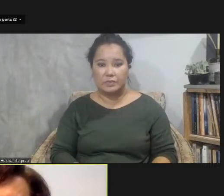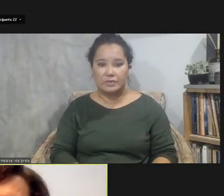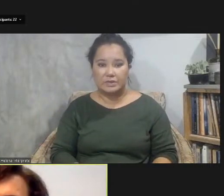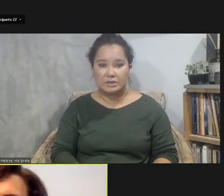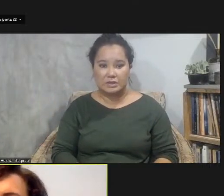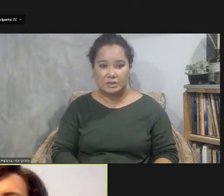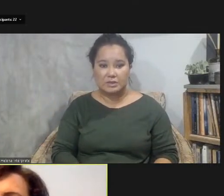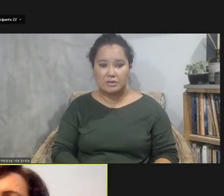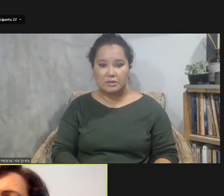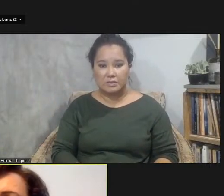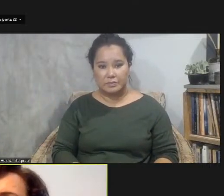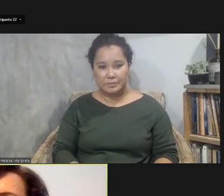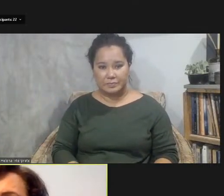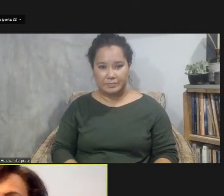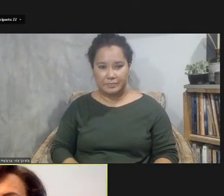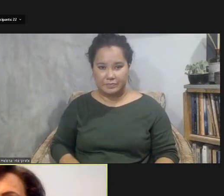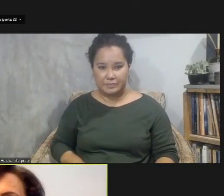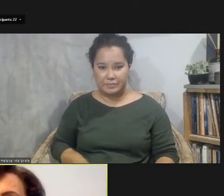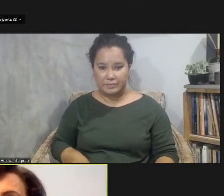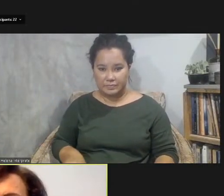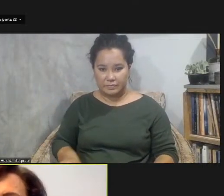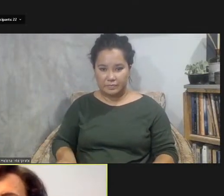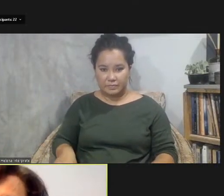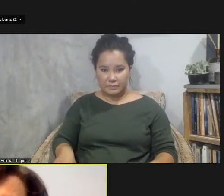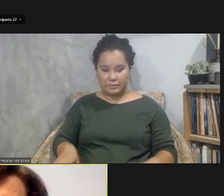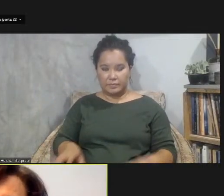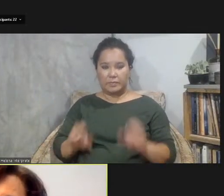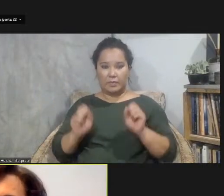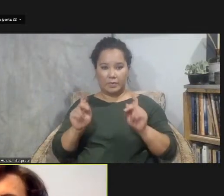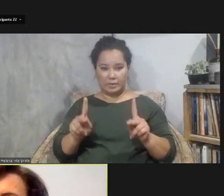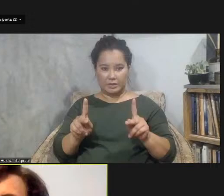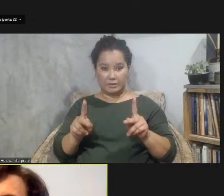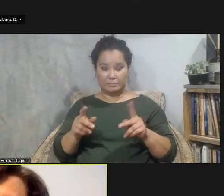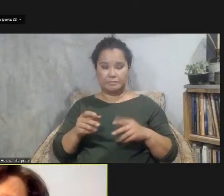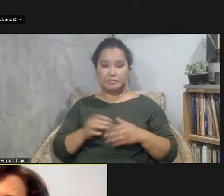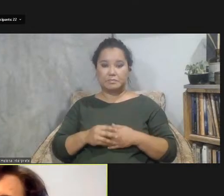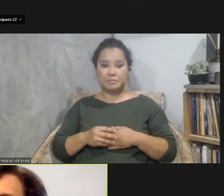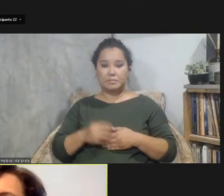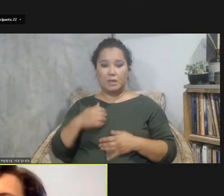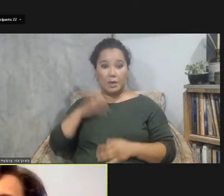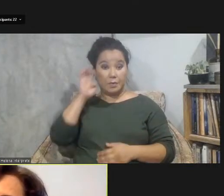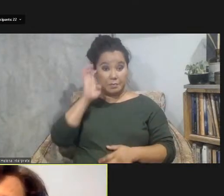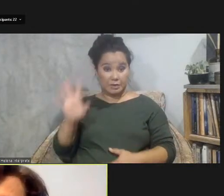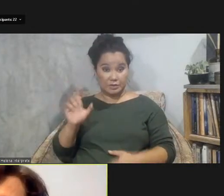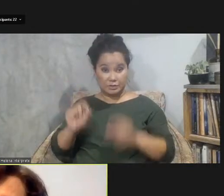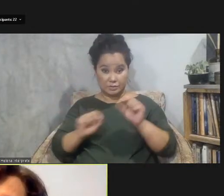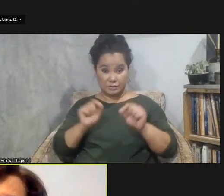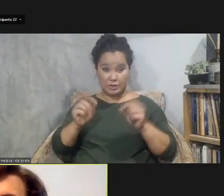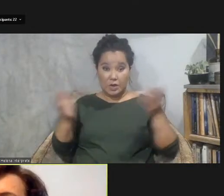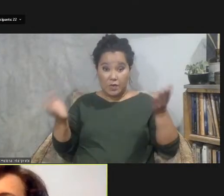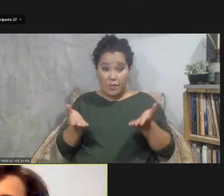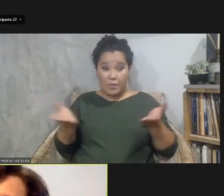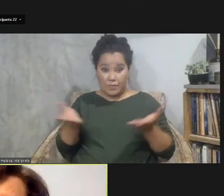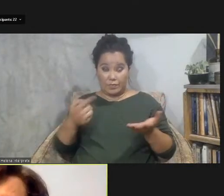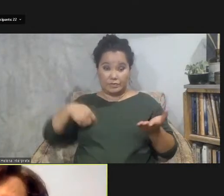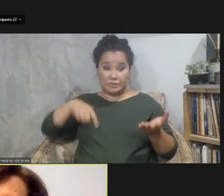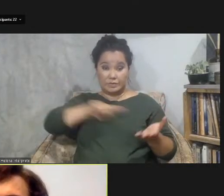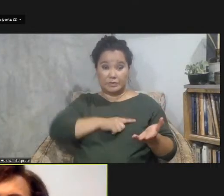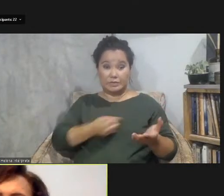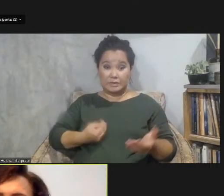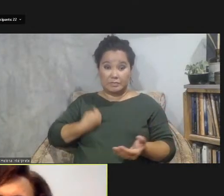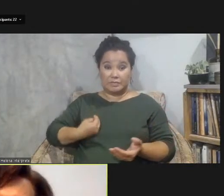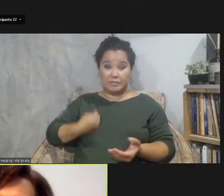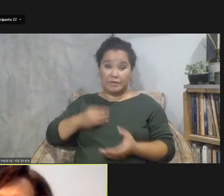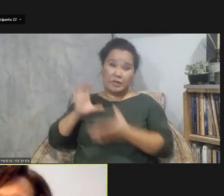Pois bem, então eu penso que nós estamos hoje, né, nesse novo contexto de tantas incertezas, de tantas